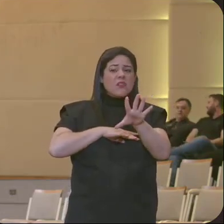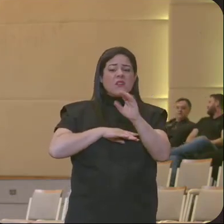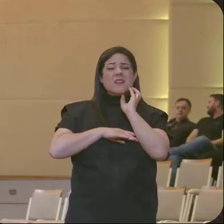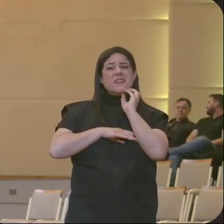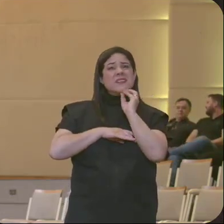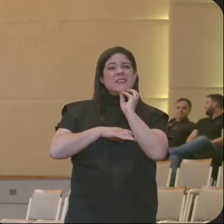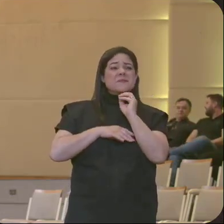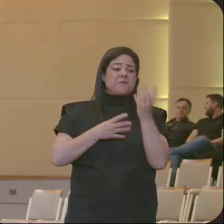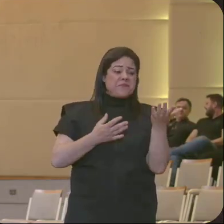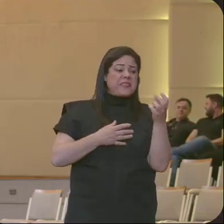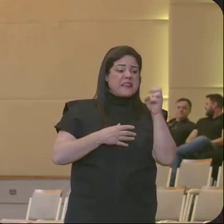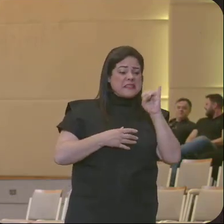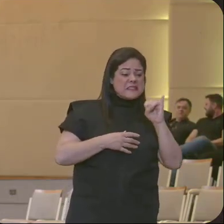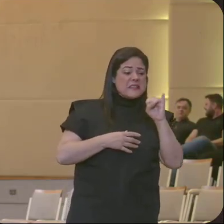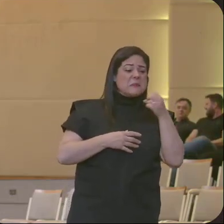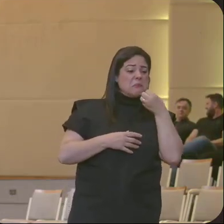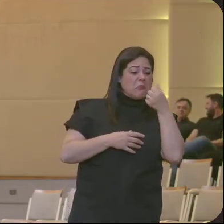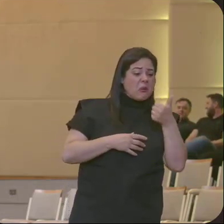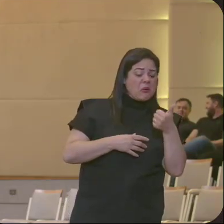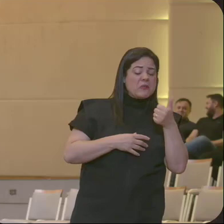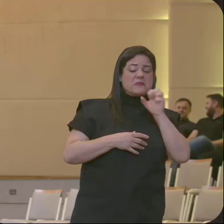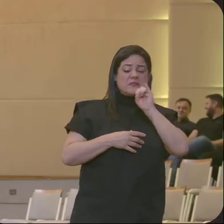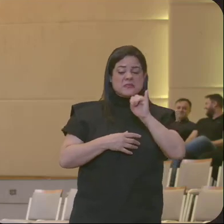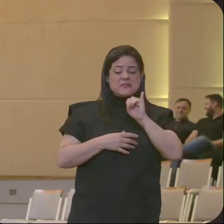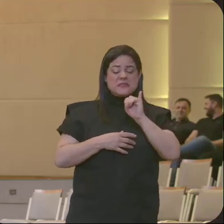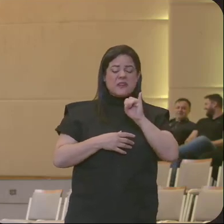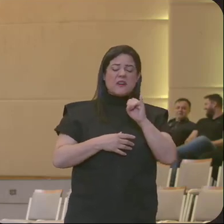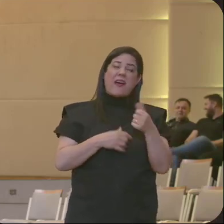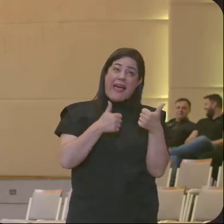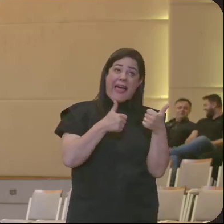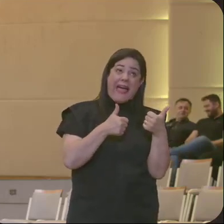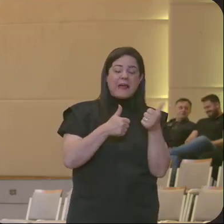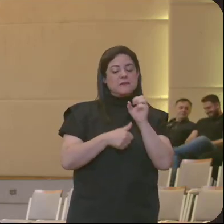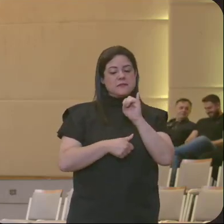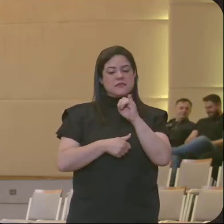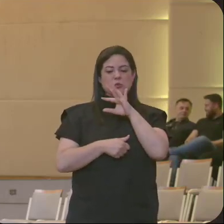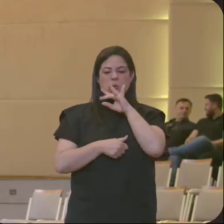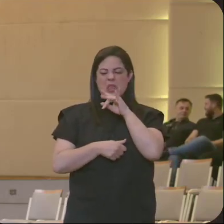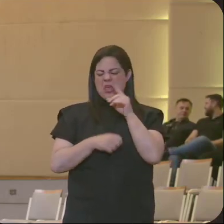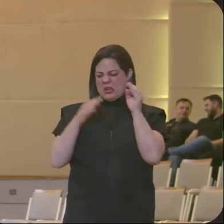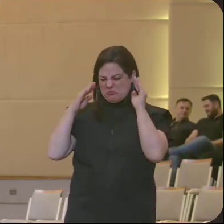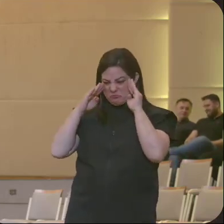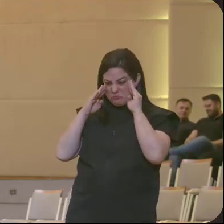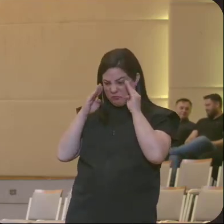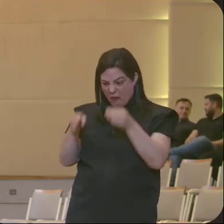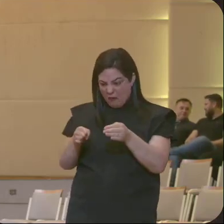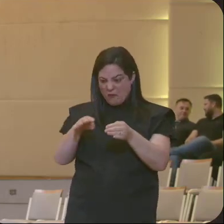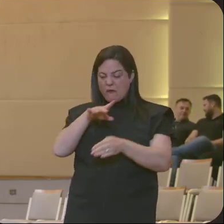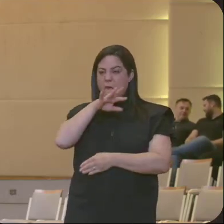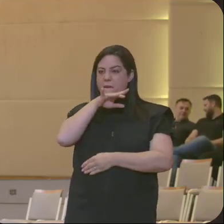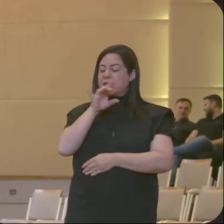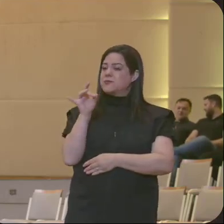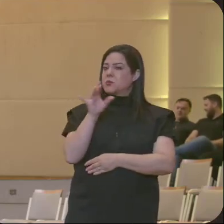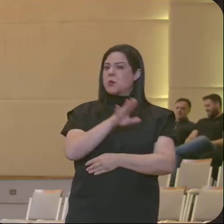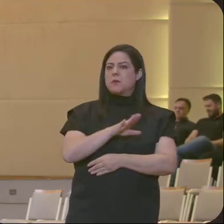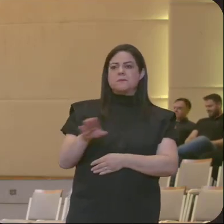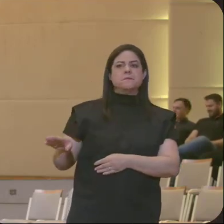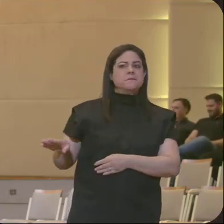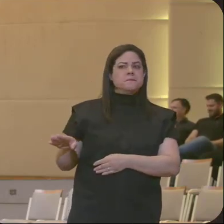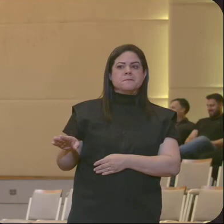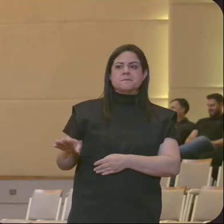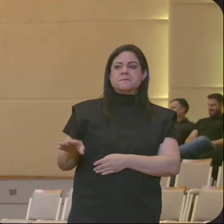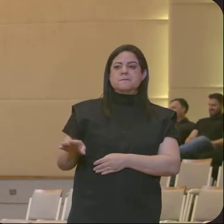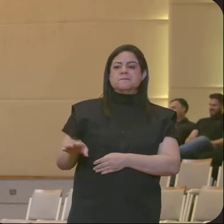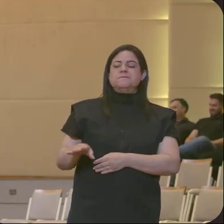da proximidade de Deus. Alegria na presença de Deus que nos capacita a enfrentar as adversidades